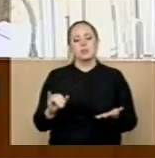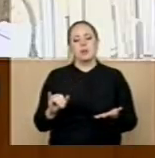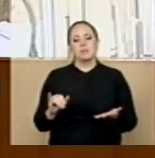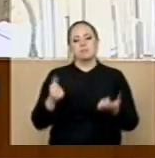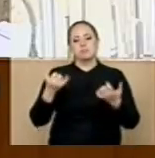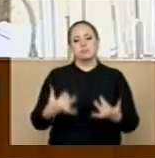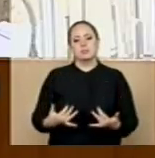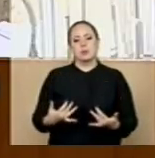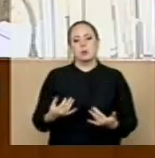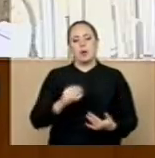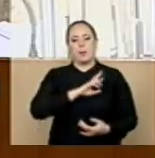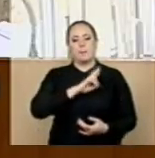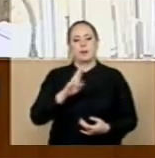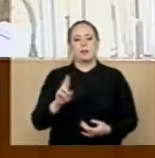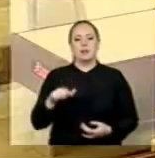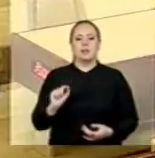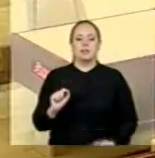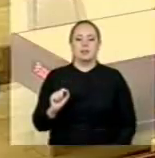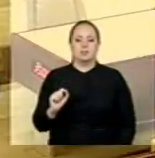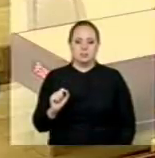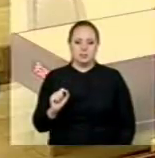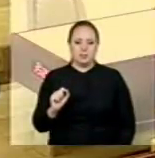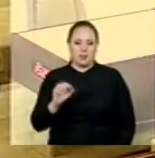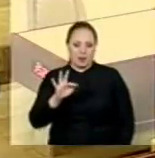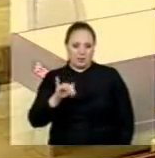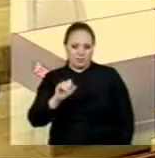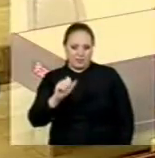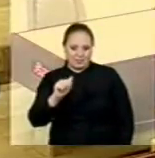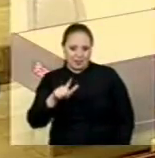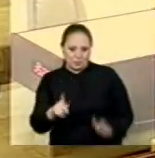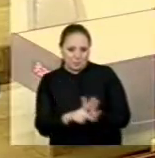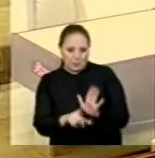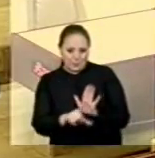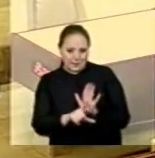curiae, como fiscal da lei.